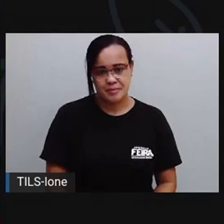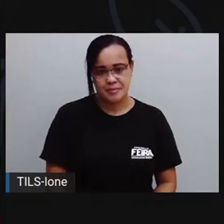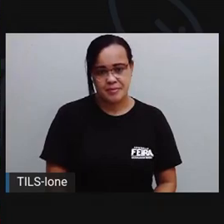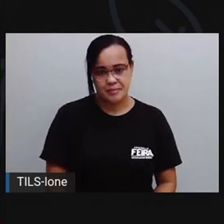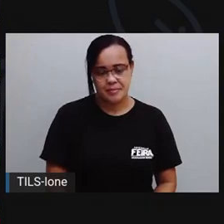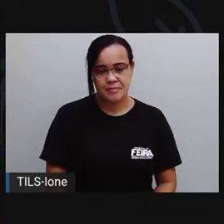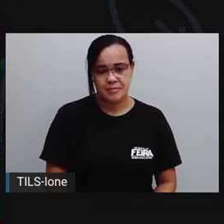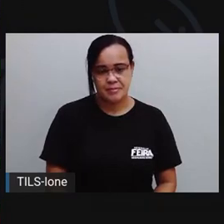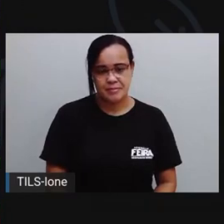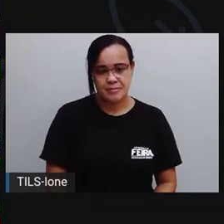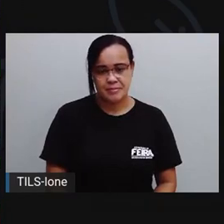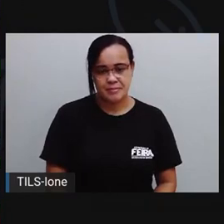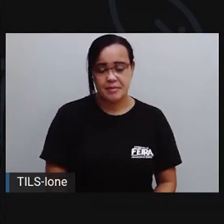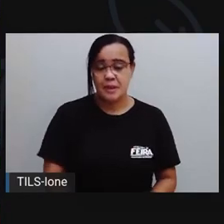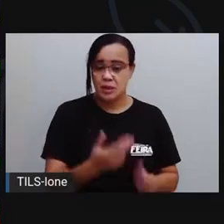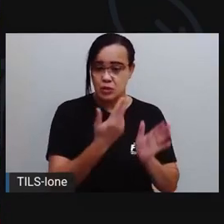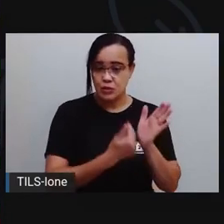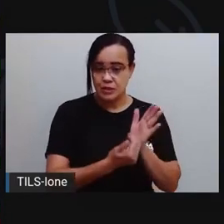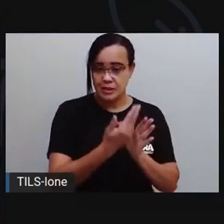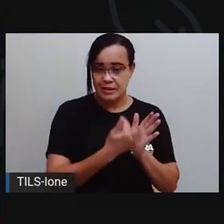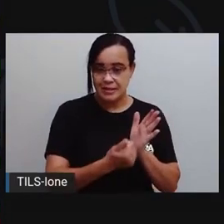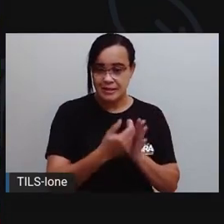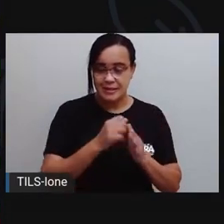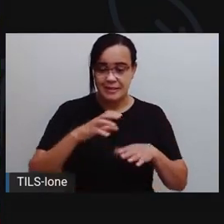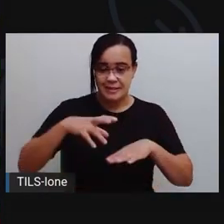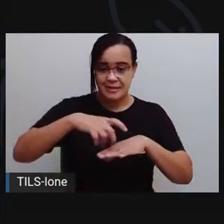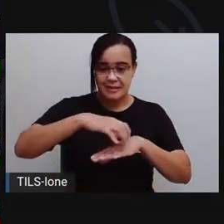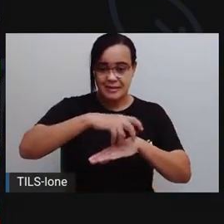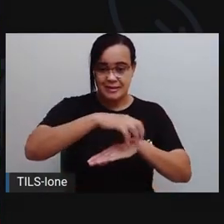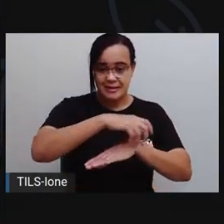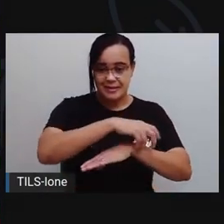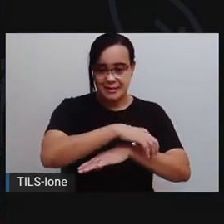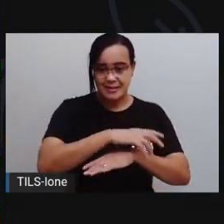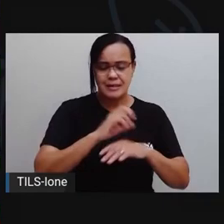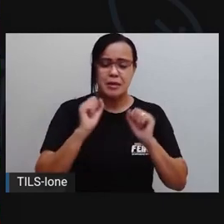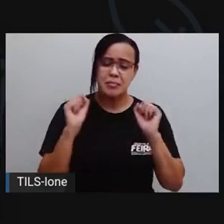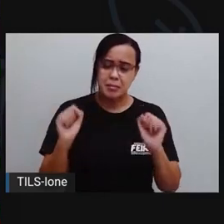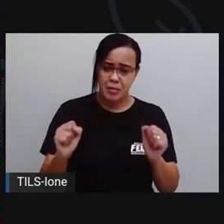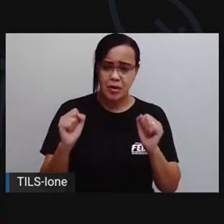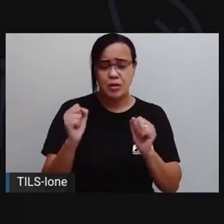aranhinha. E aí você pode pintar, né, a sua teia,